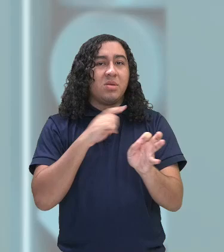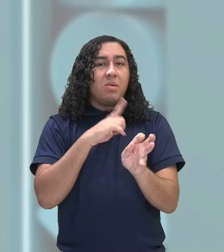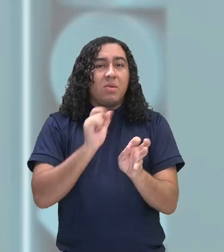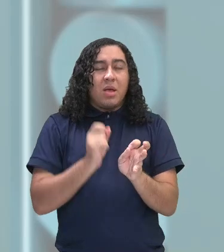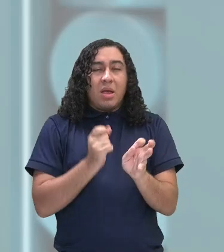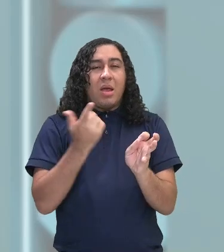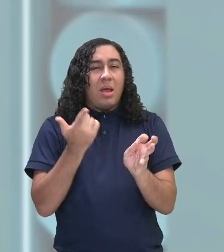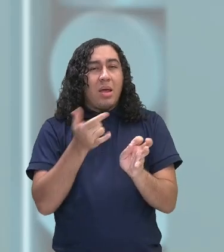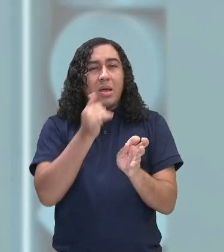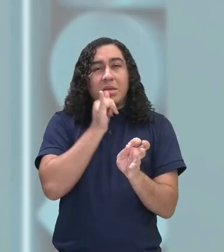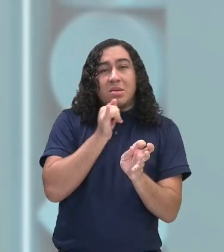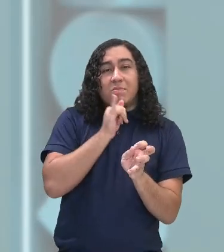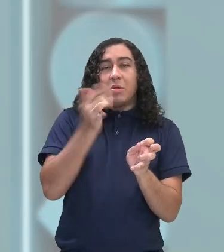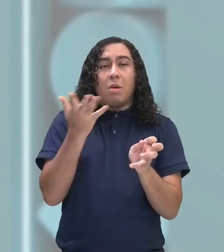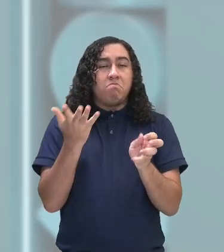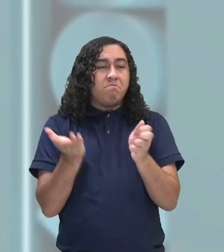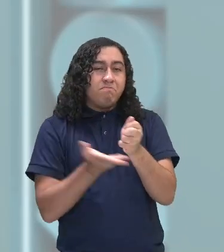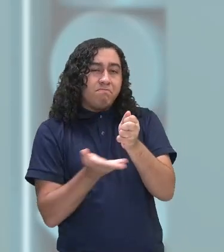na